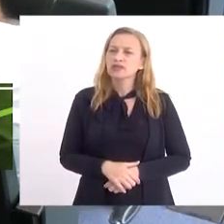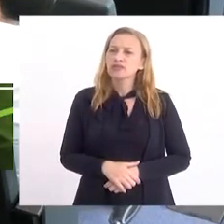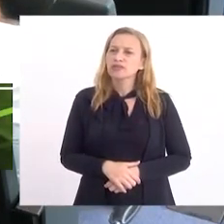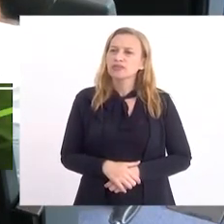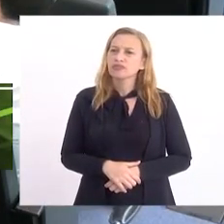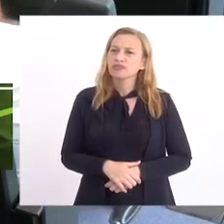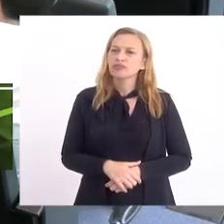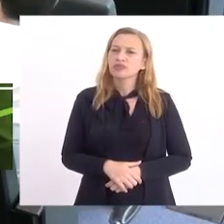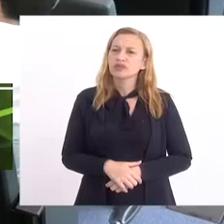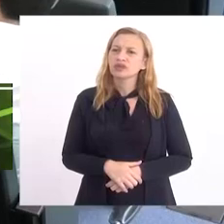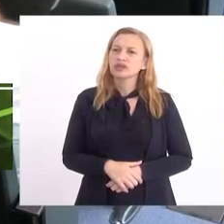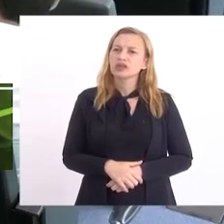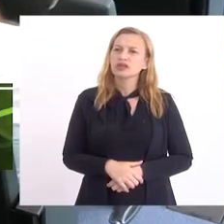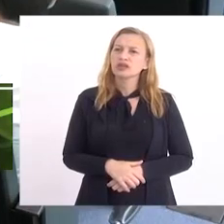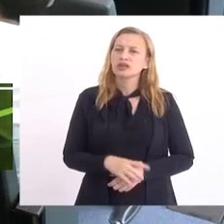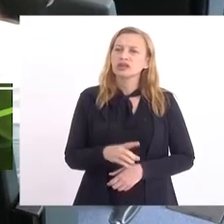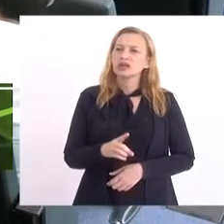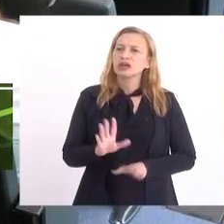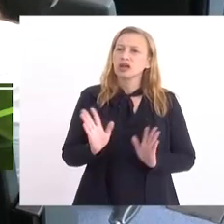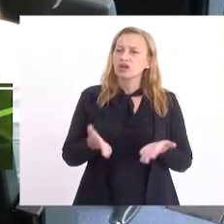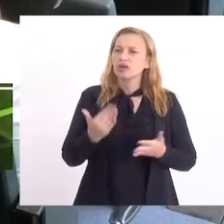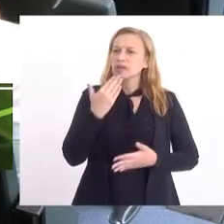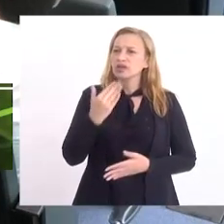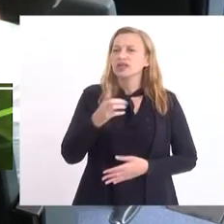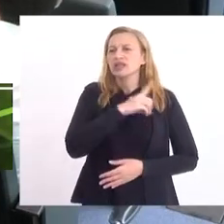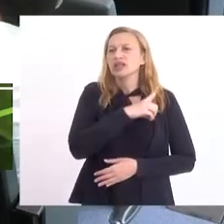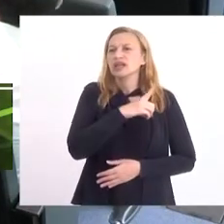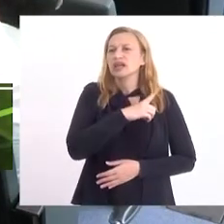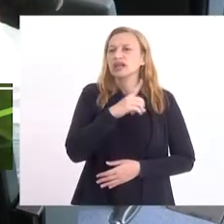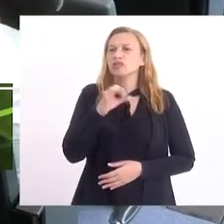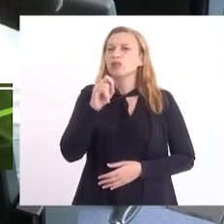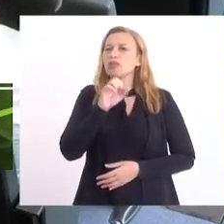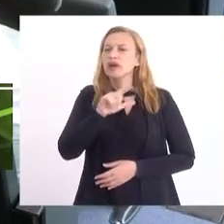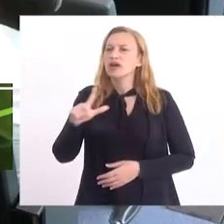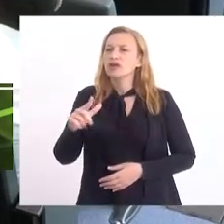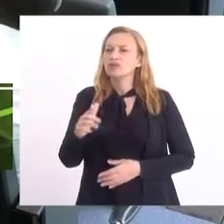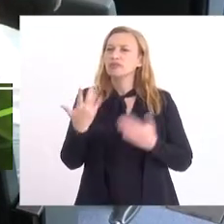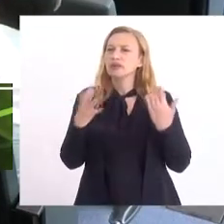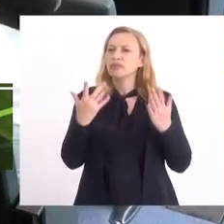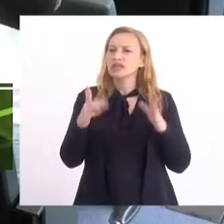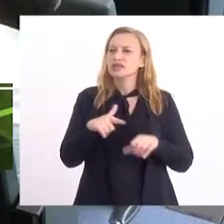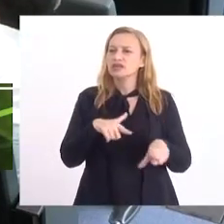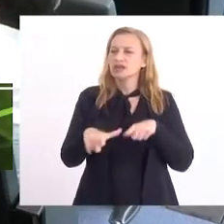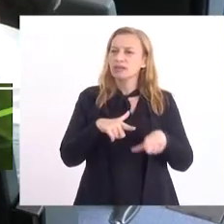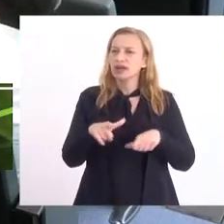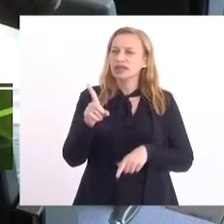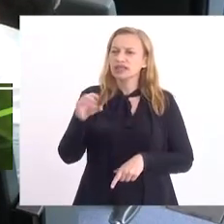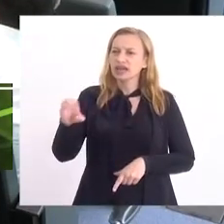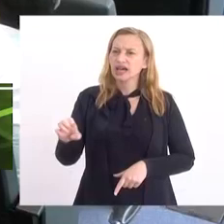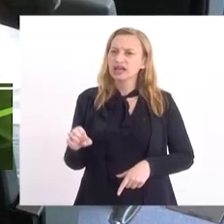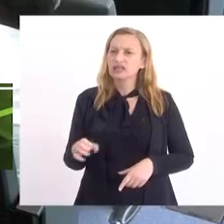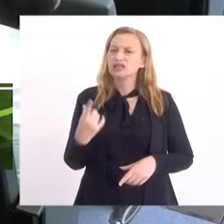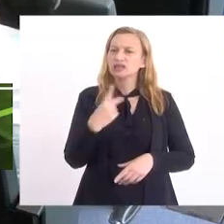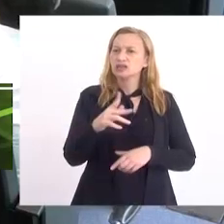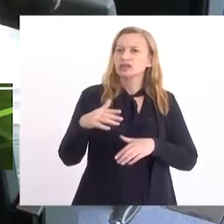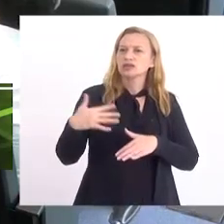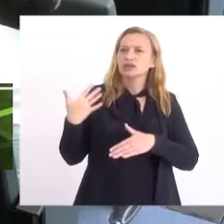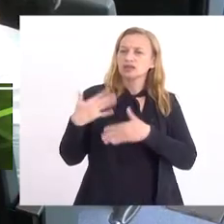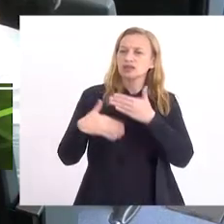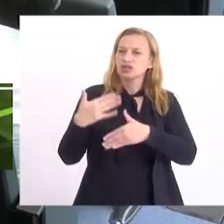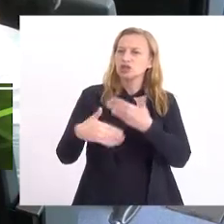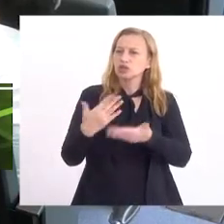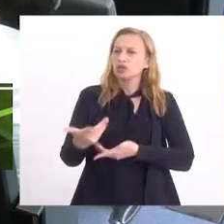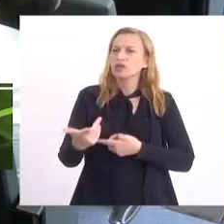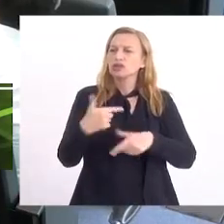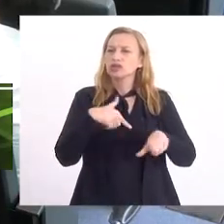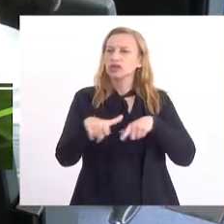Passar a palavra ao delegado Paul Bell, nosso diretor do Degase. Primeiro, parabenizar o trabalho, sua trajetória, sua carreira aí, é